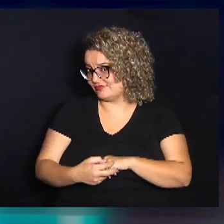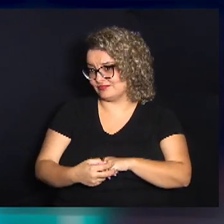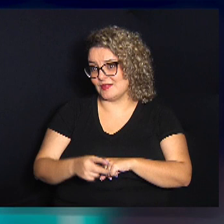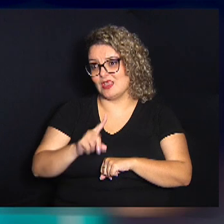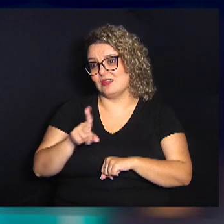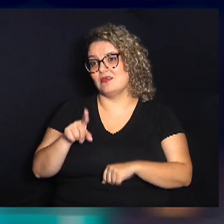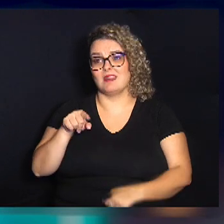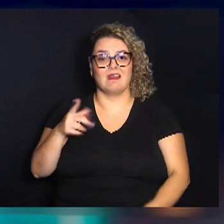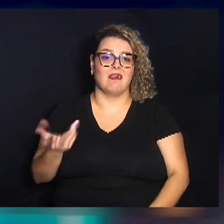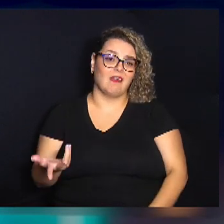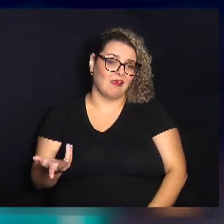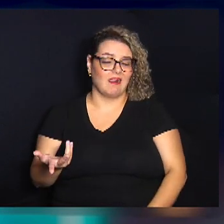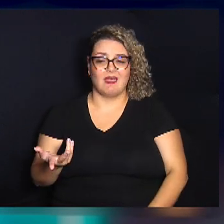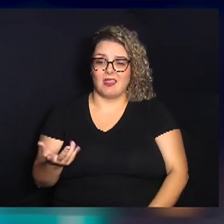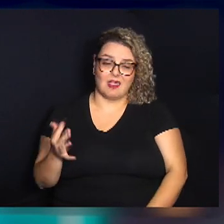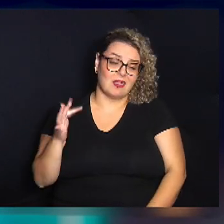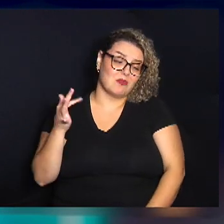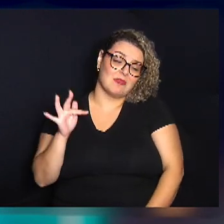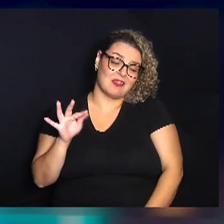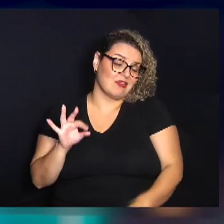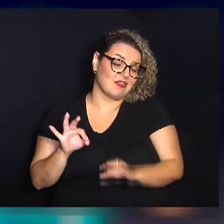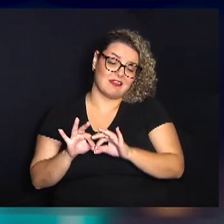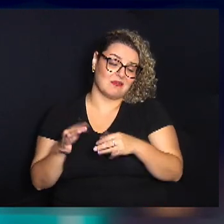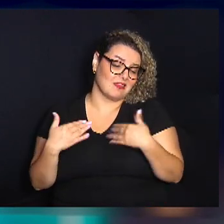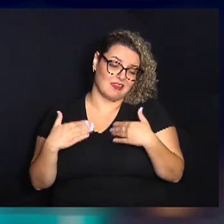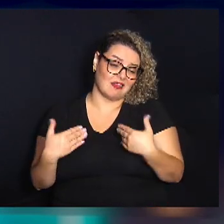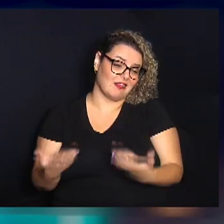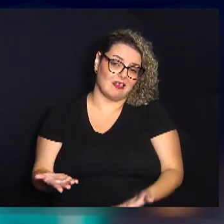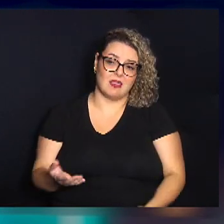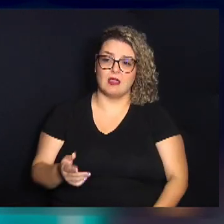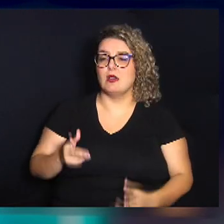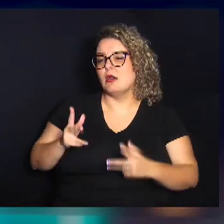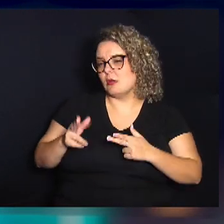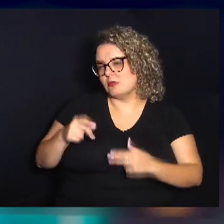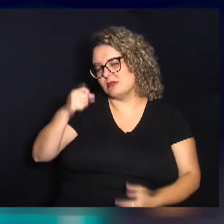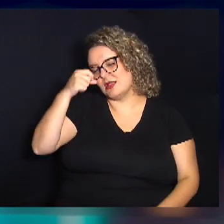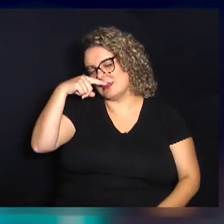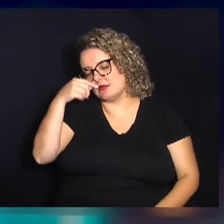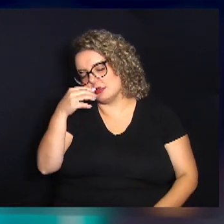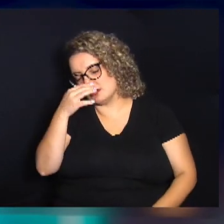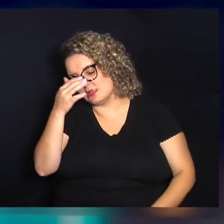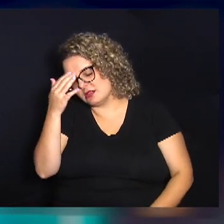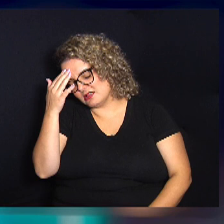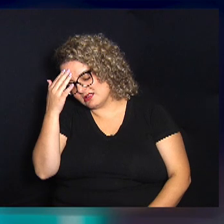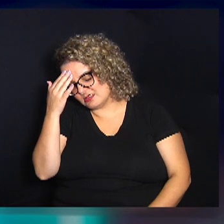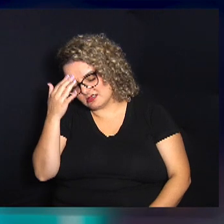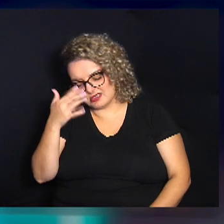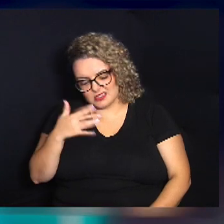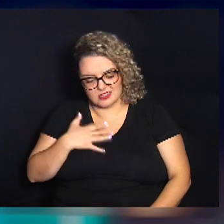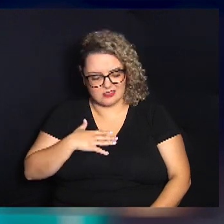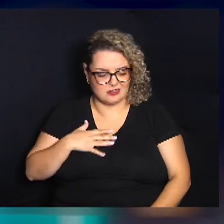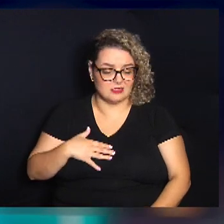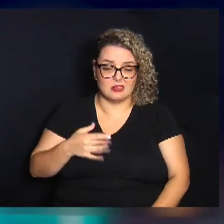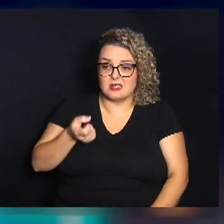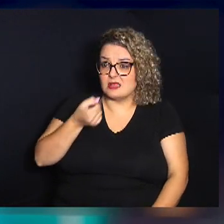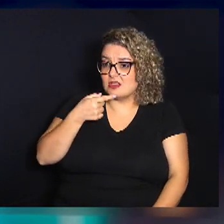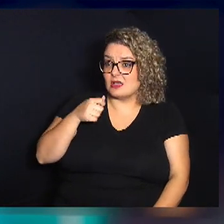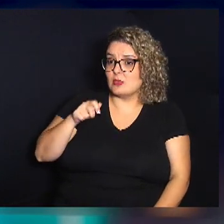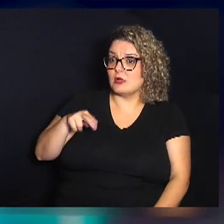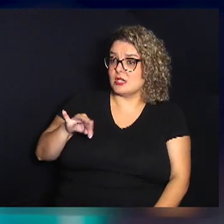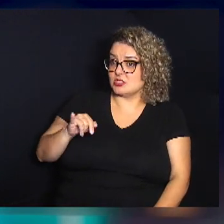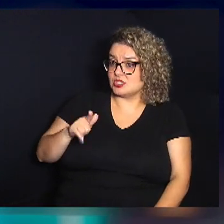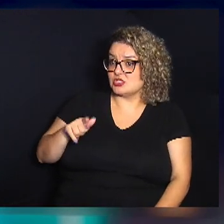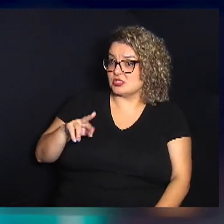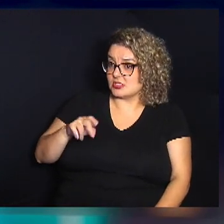você tá lá com uma dorzinha no corpo. Às vezes, quando a gente está com uma gripe, a gente está com uma dor no corpo, a gente toma um antigripal e